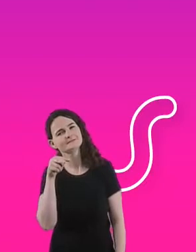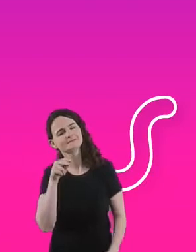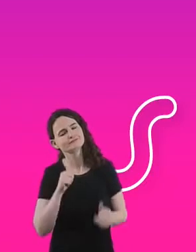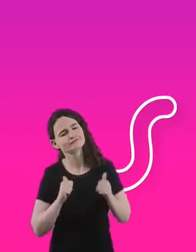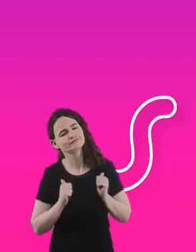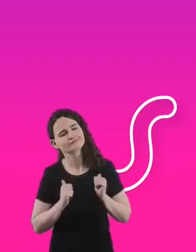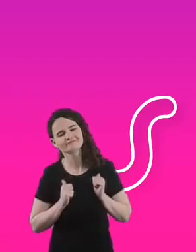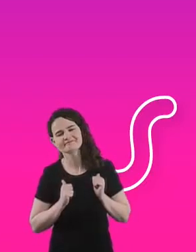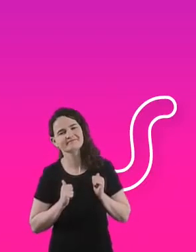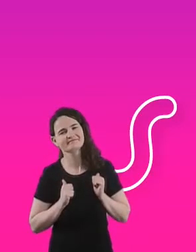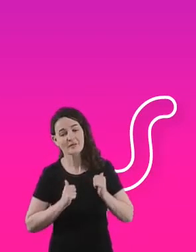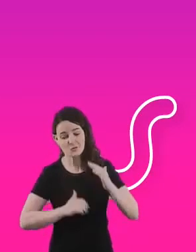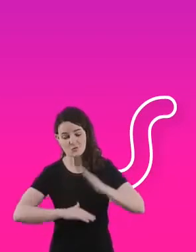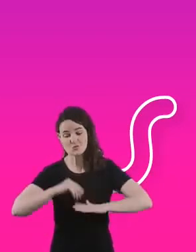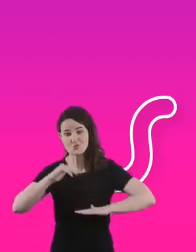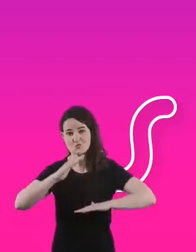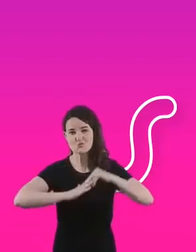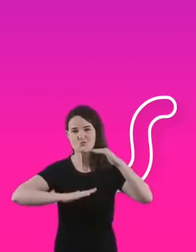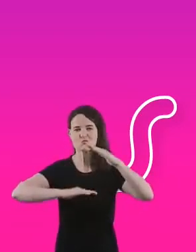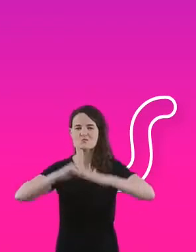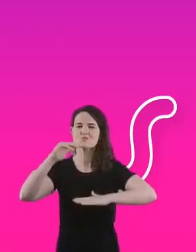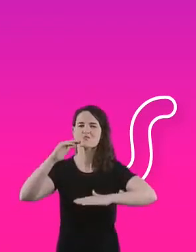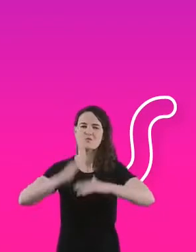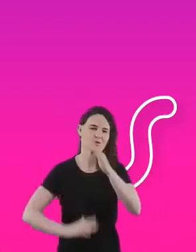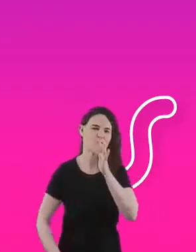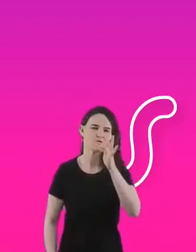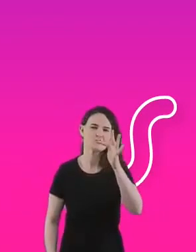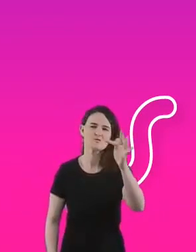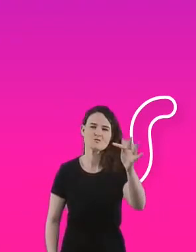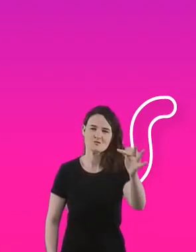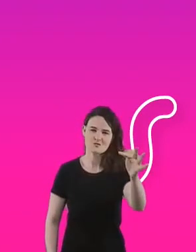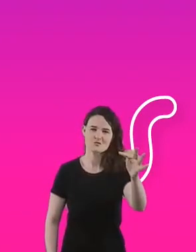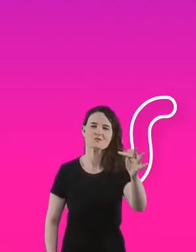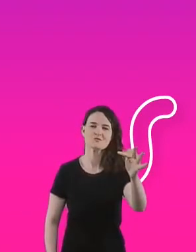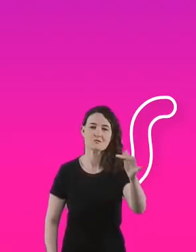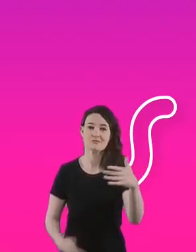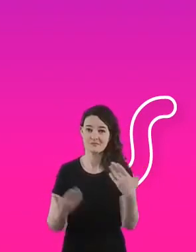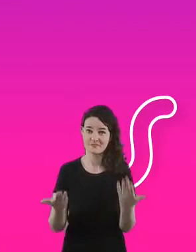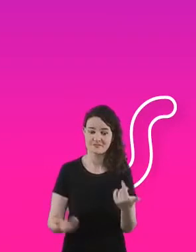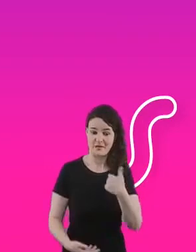de pavimentar futuros, né? E eu, quando me arrisco a falar